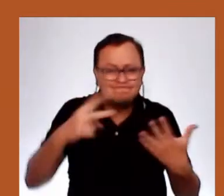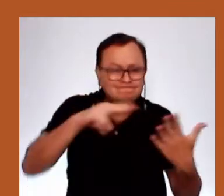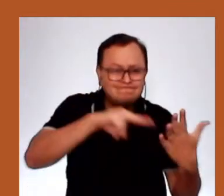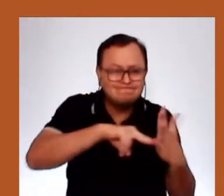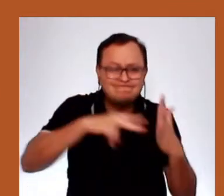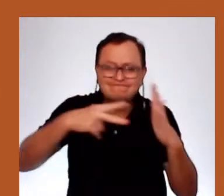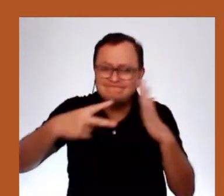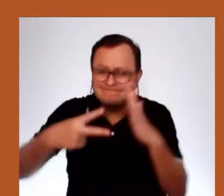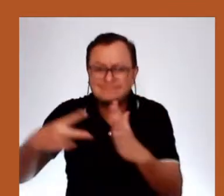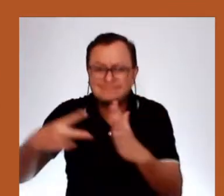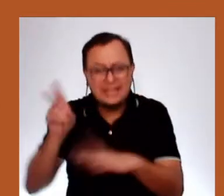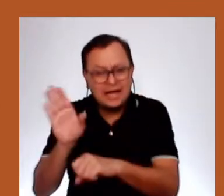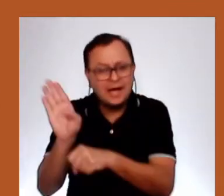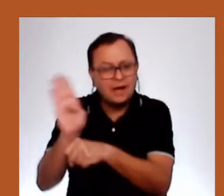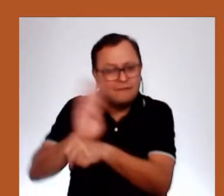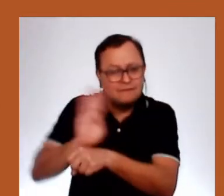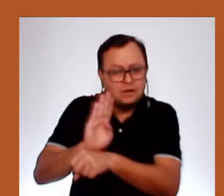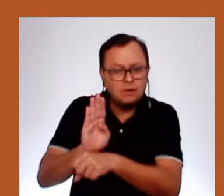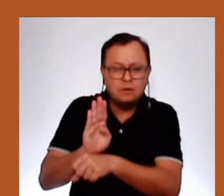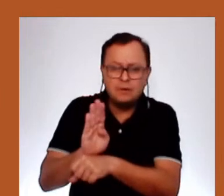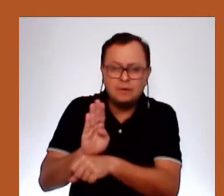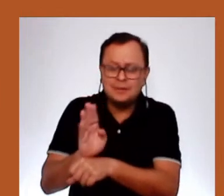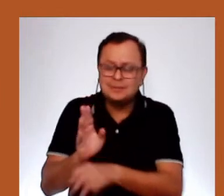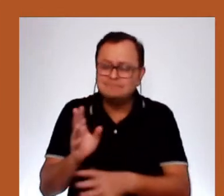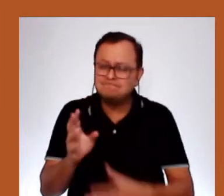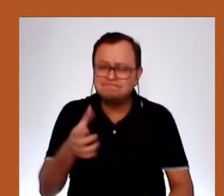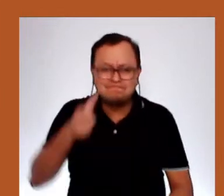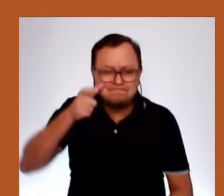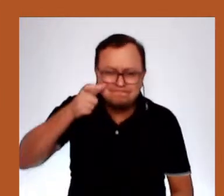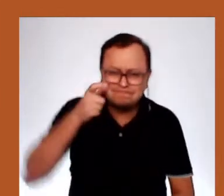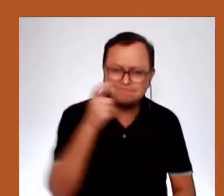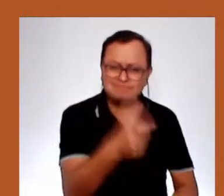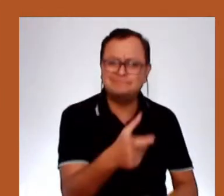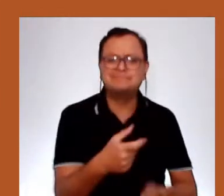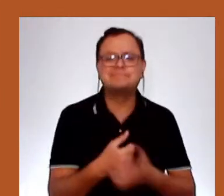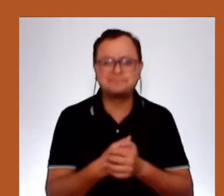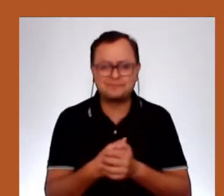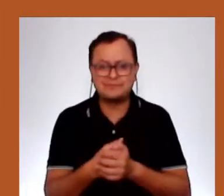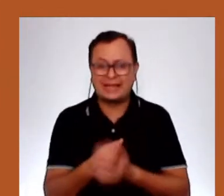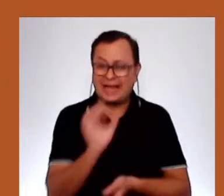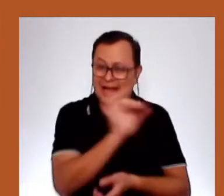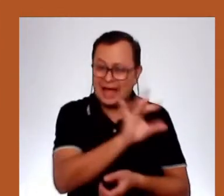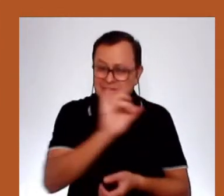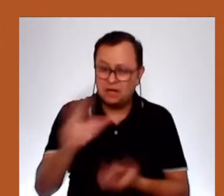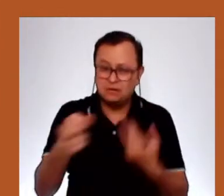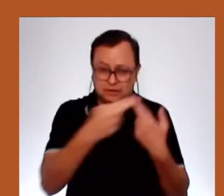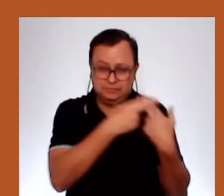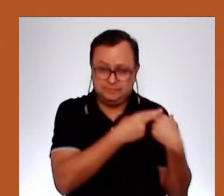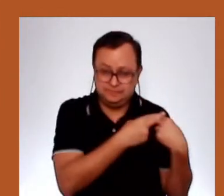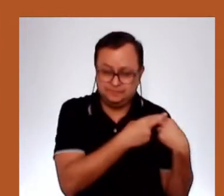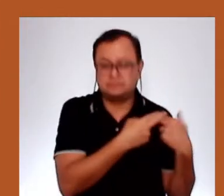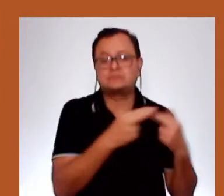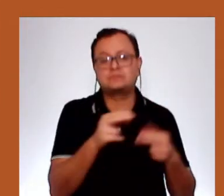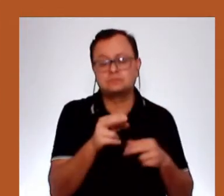do filme super interessantes, né? O papel de cada um